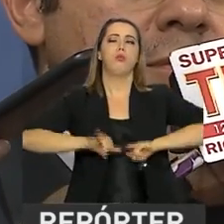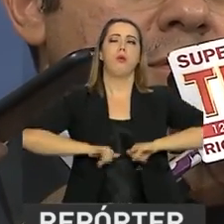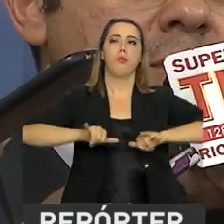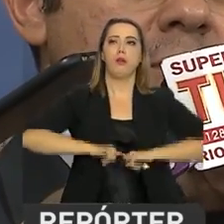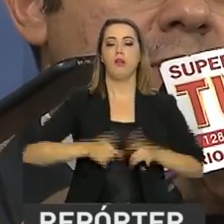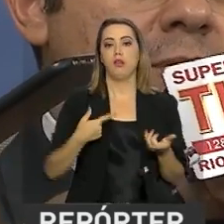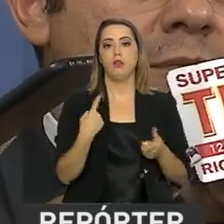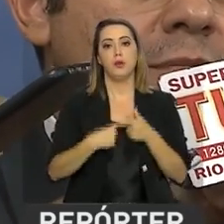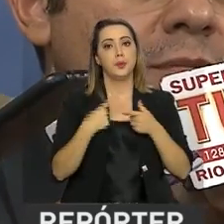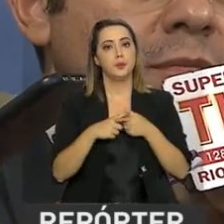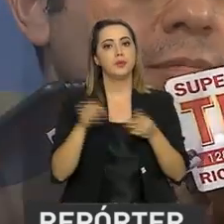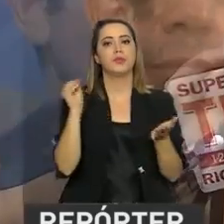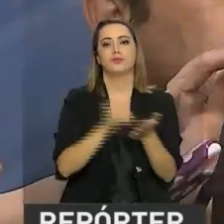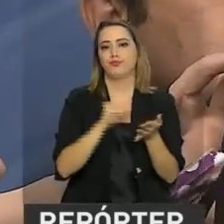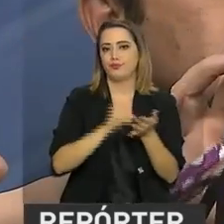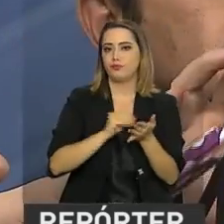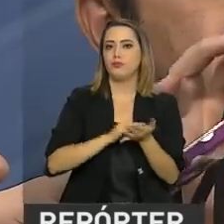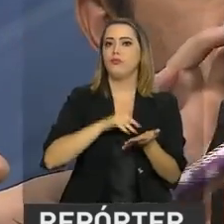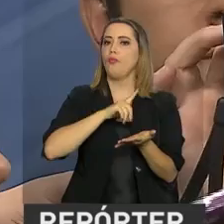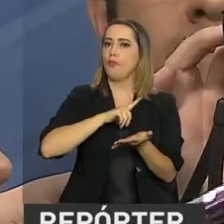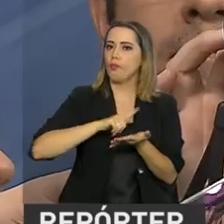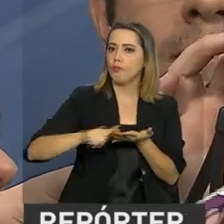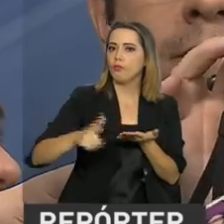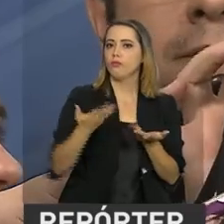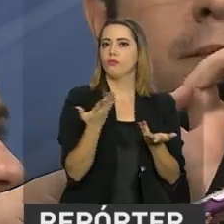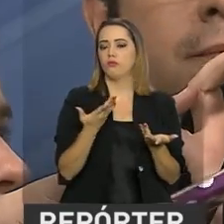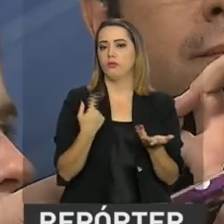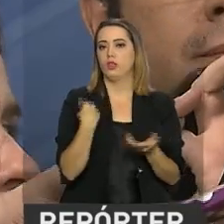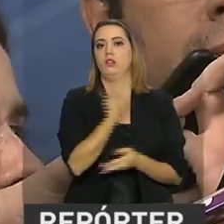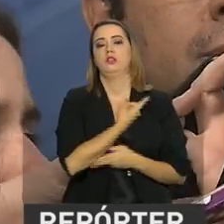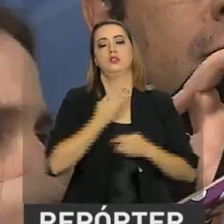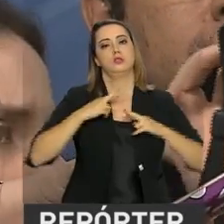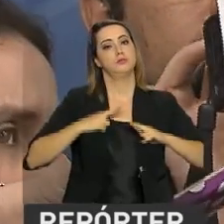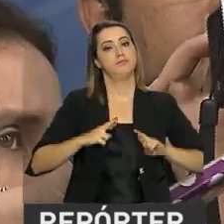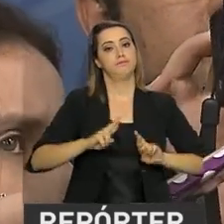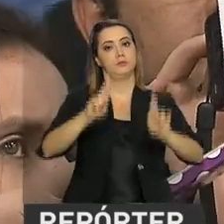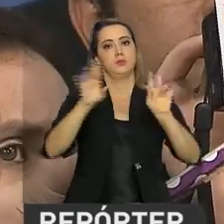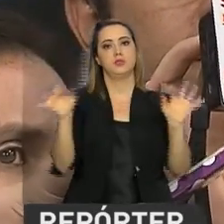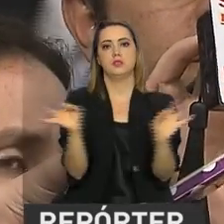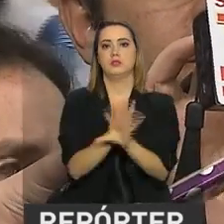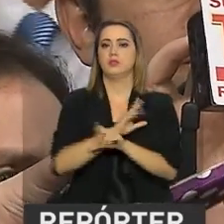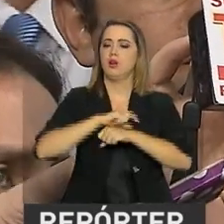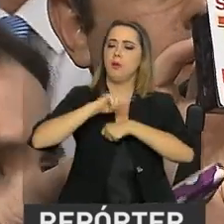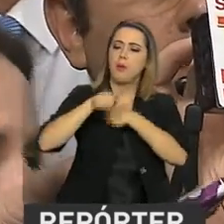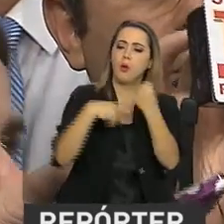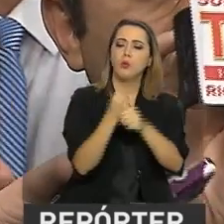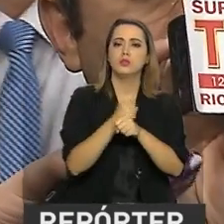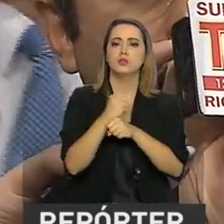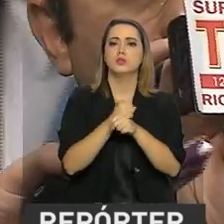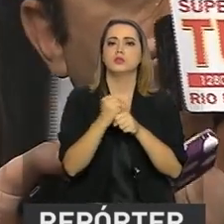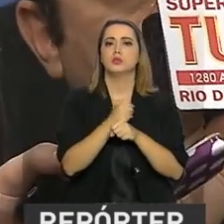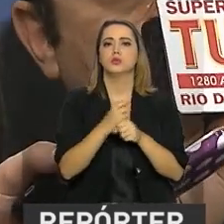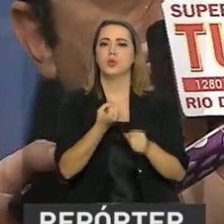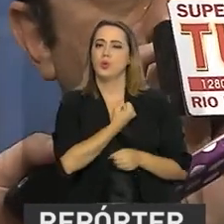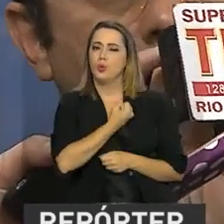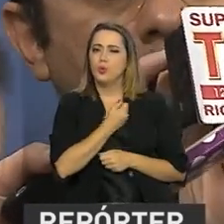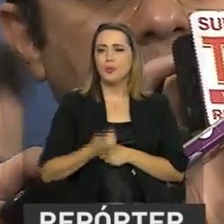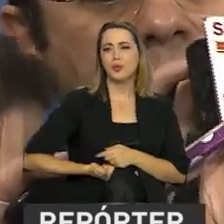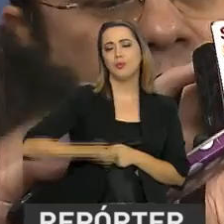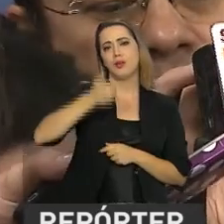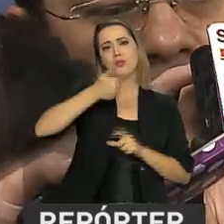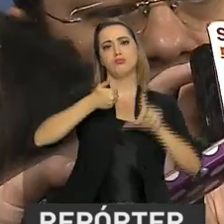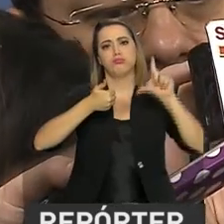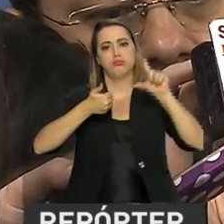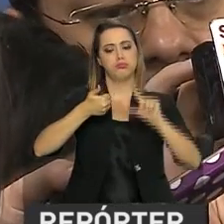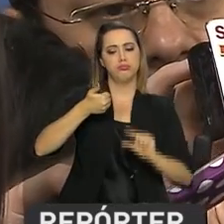consequência de não ter feito esse gesto. Nós esperamos terminar 2017 com estatísticas mais favoráveis na